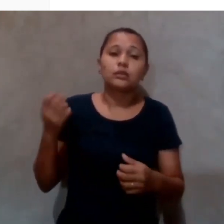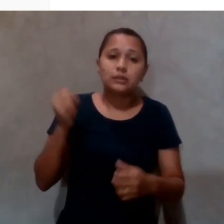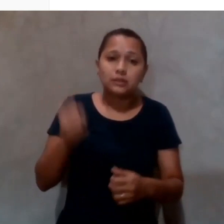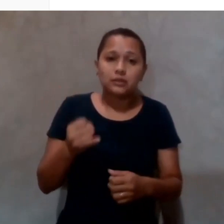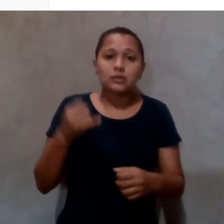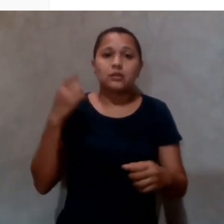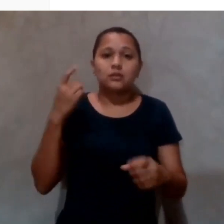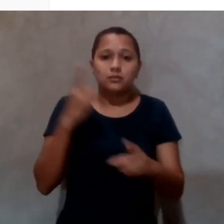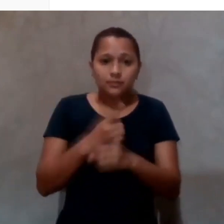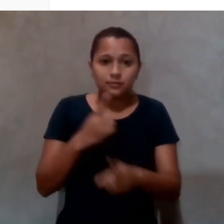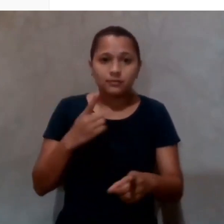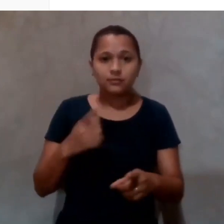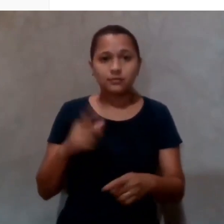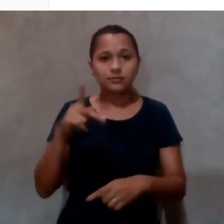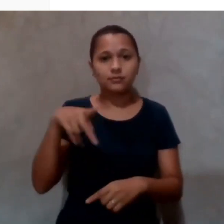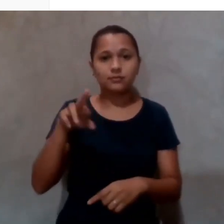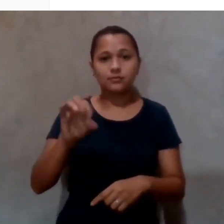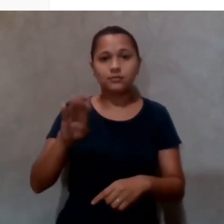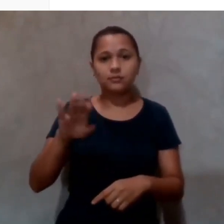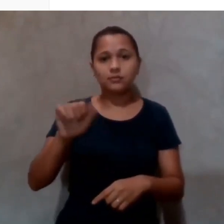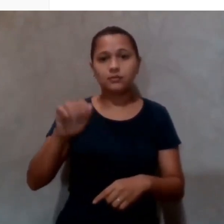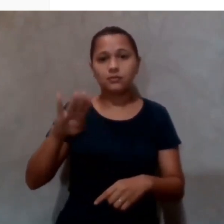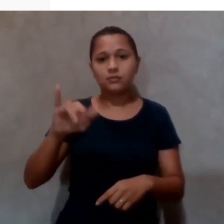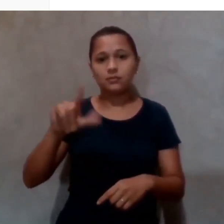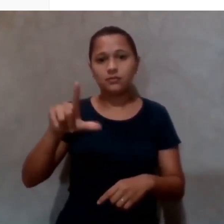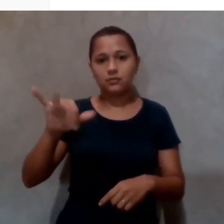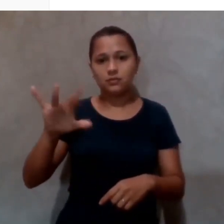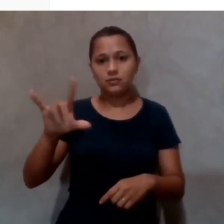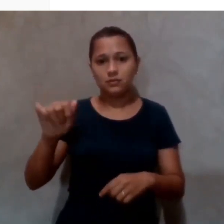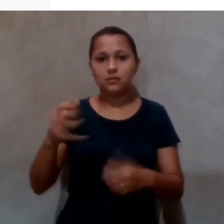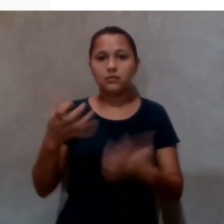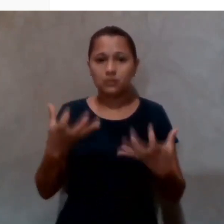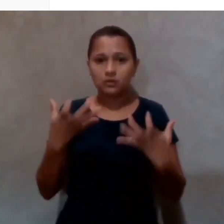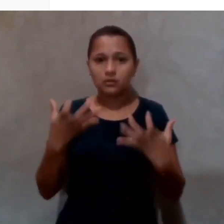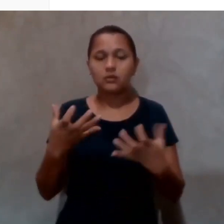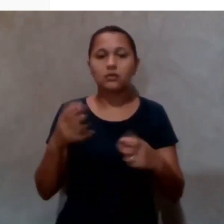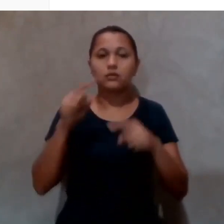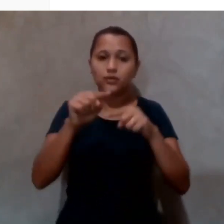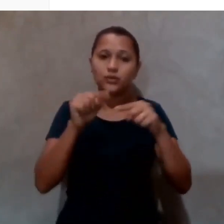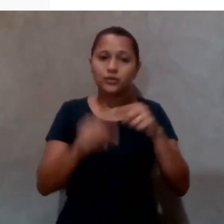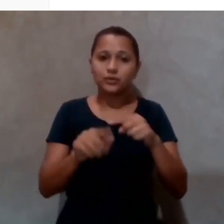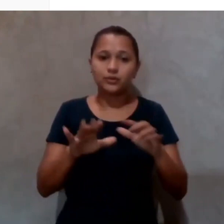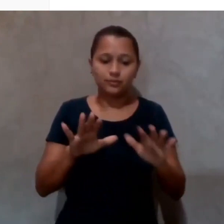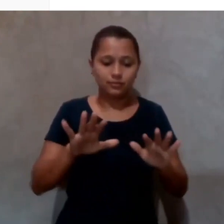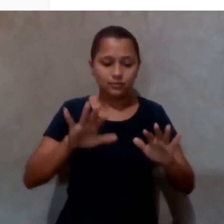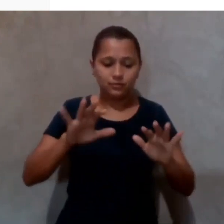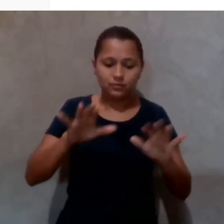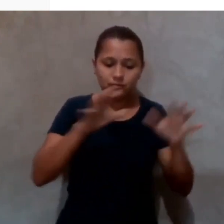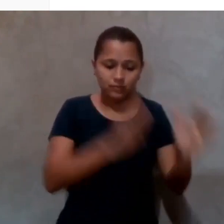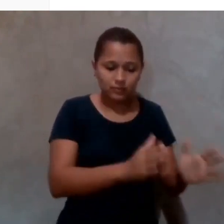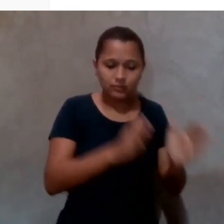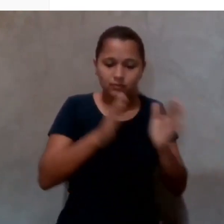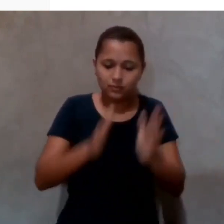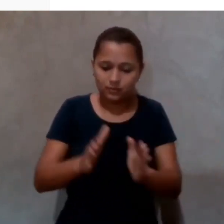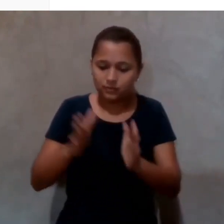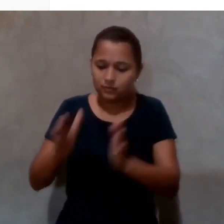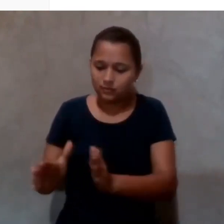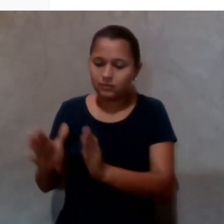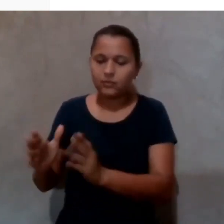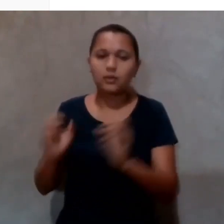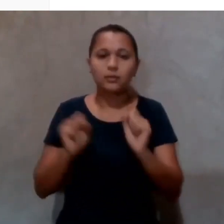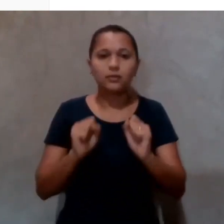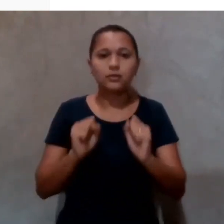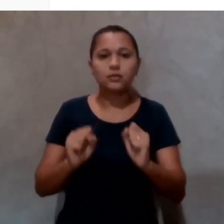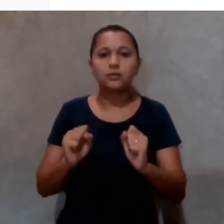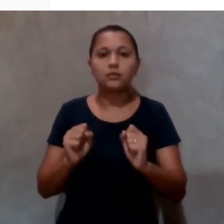nosso acontecimento em etapas, para que possamos calcular as probabilidades de cada etapa e, a partir